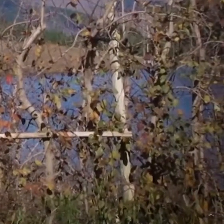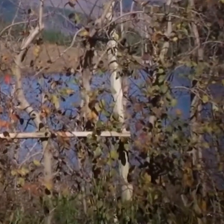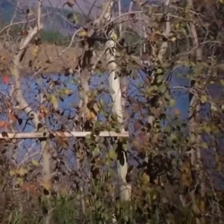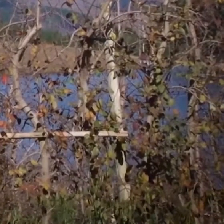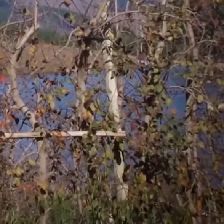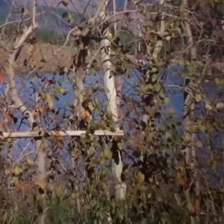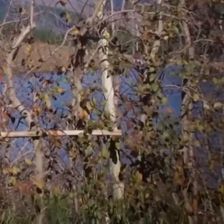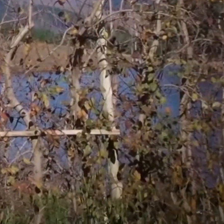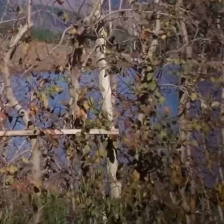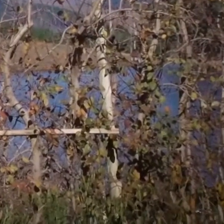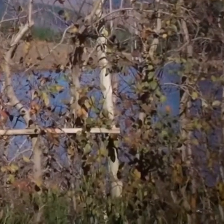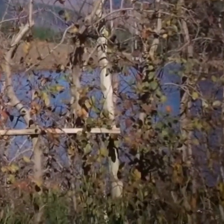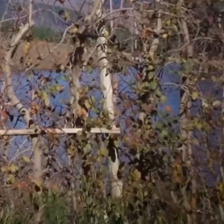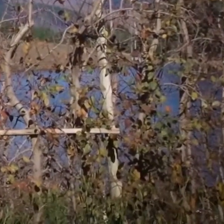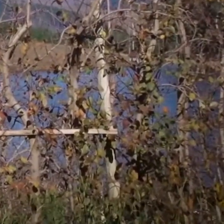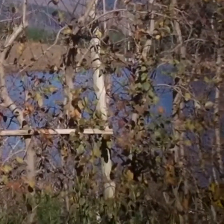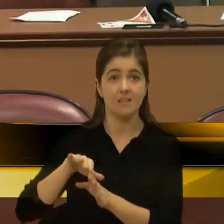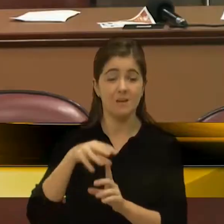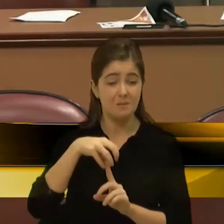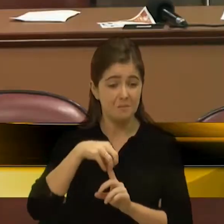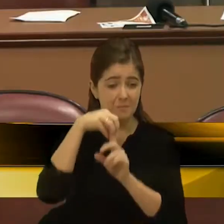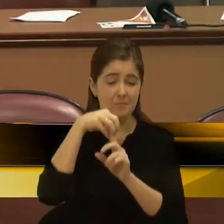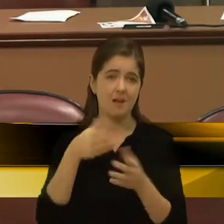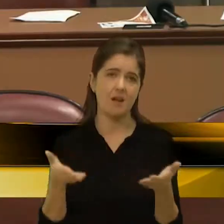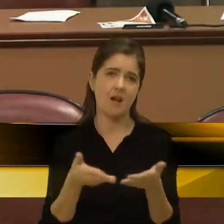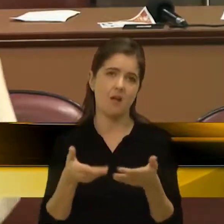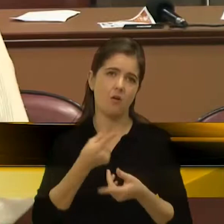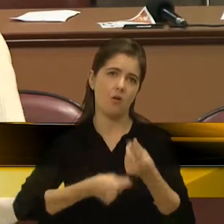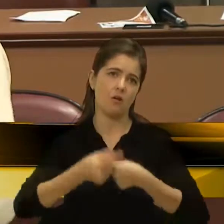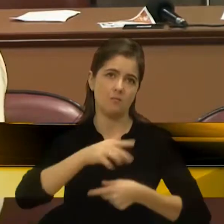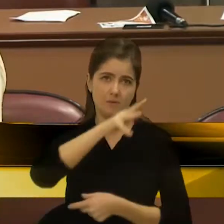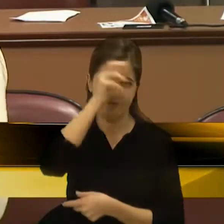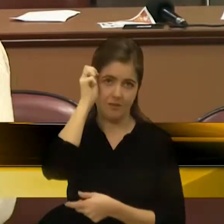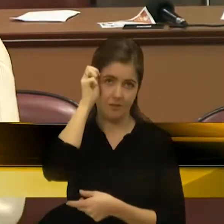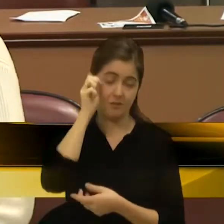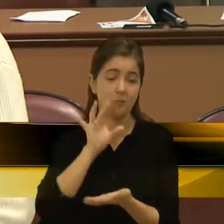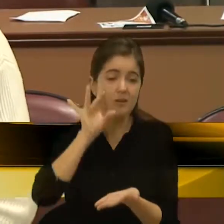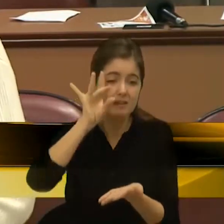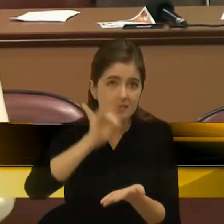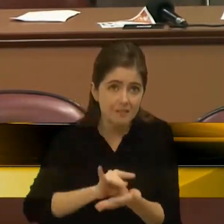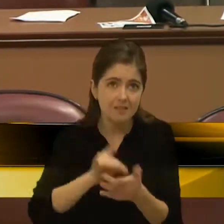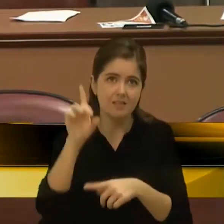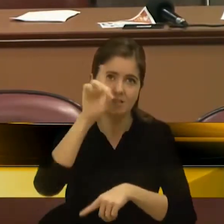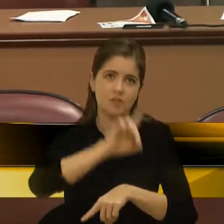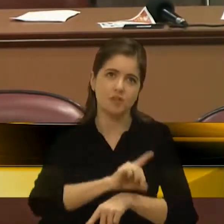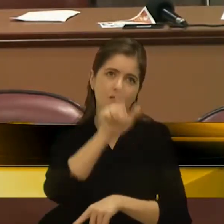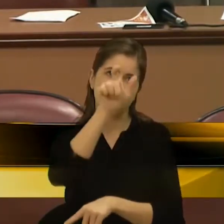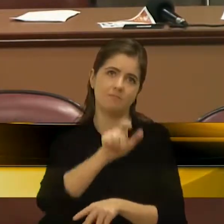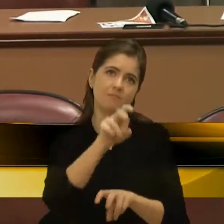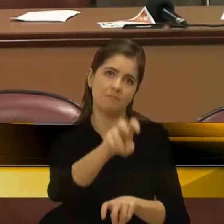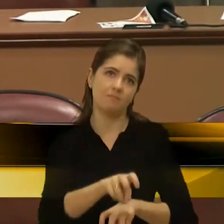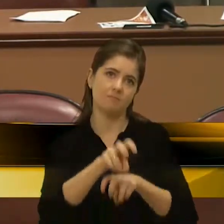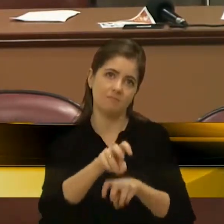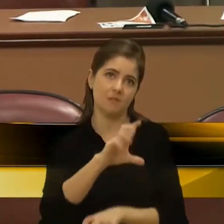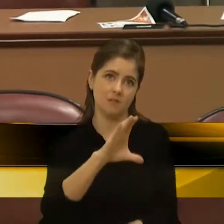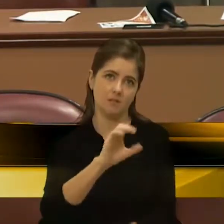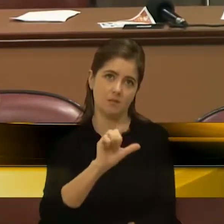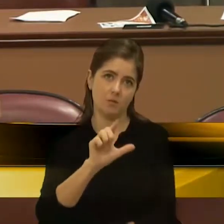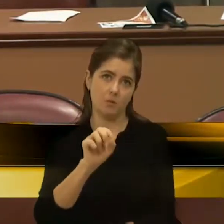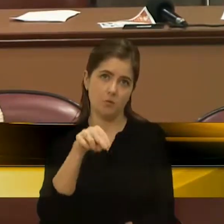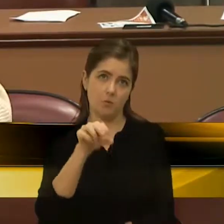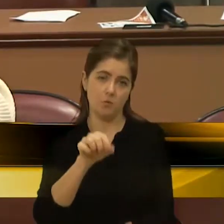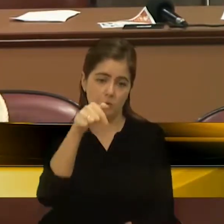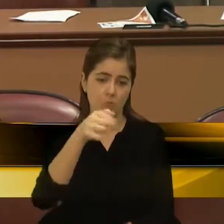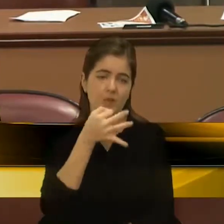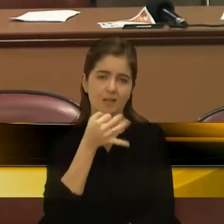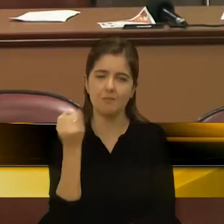institui o Dia do Colono em todo o país. Instituir o Dia do Colono no município de Caxias do Sul é muito importante para que pelo menos se